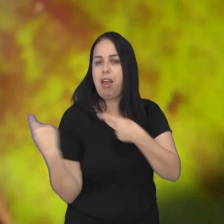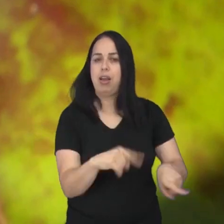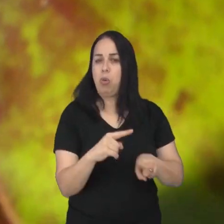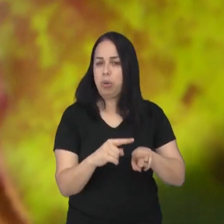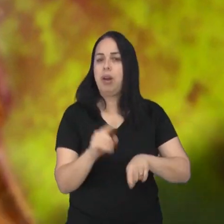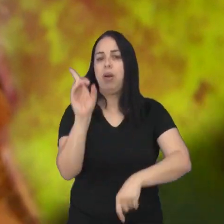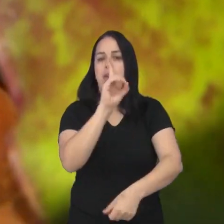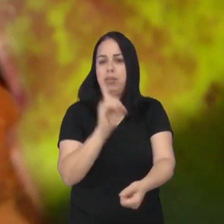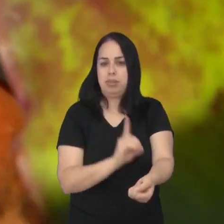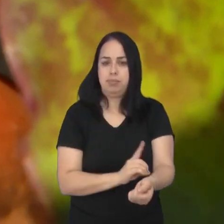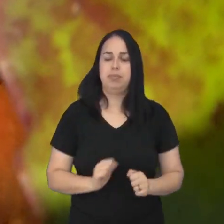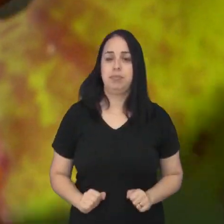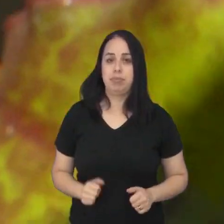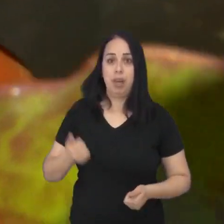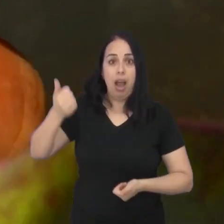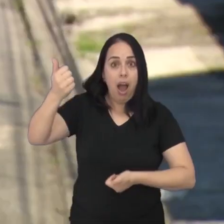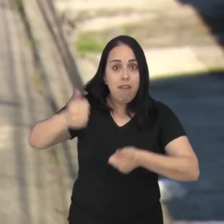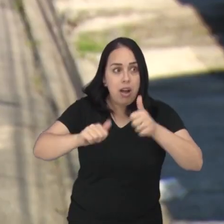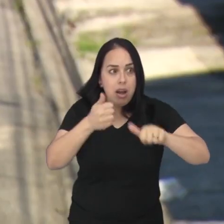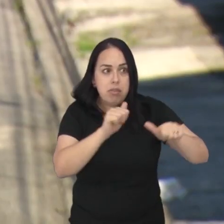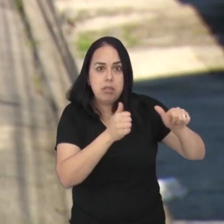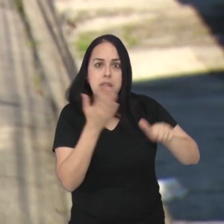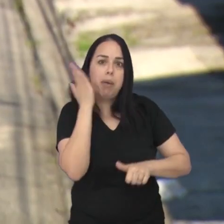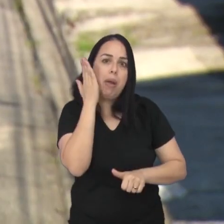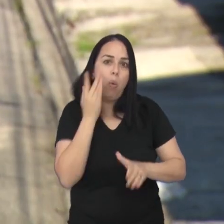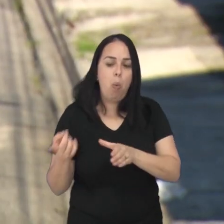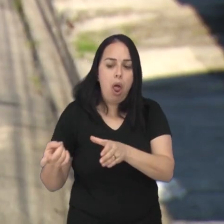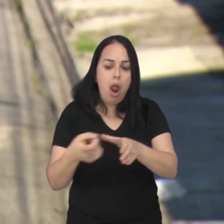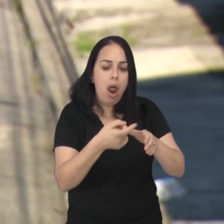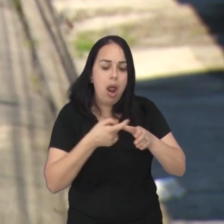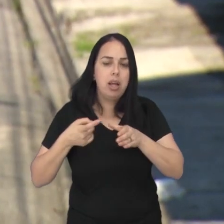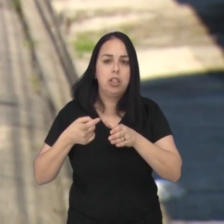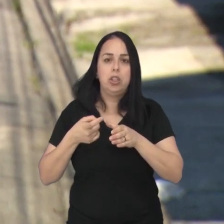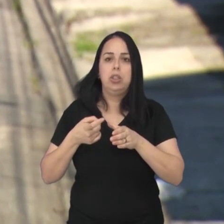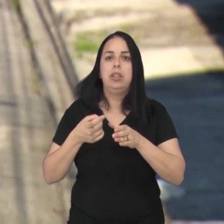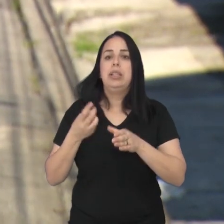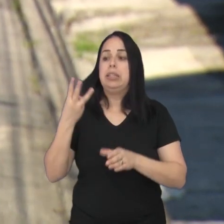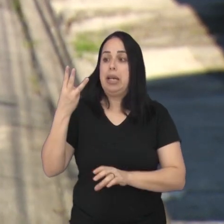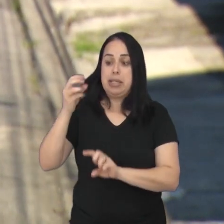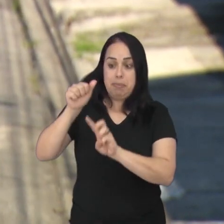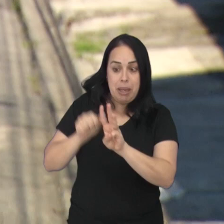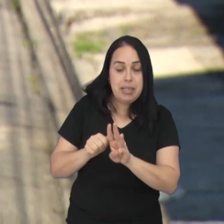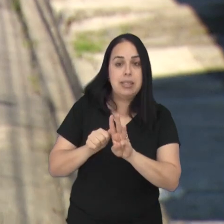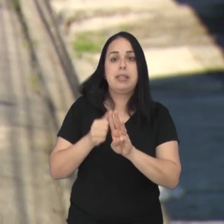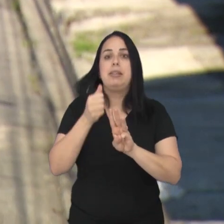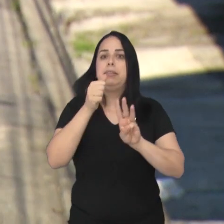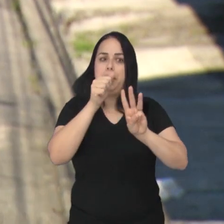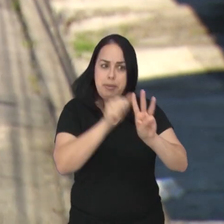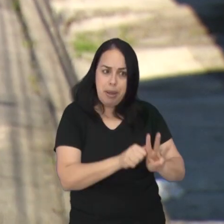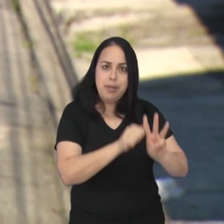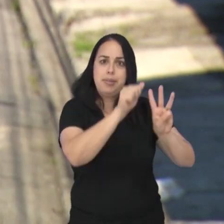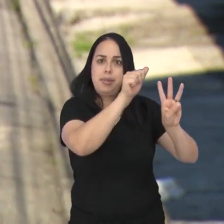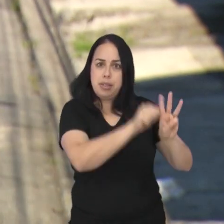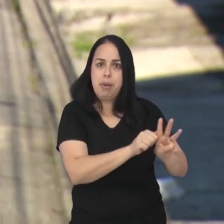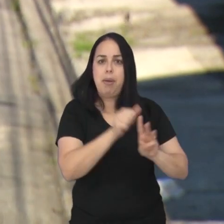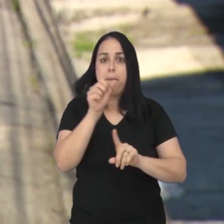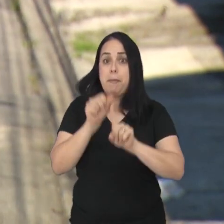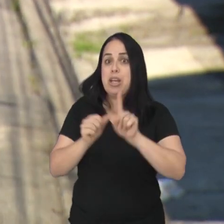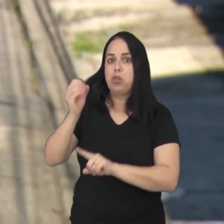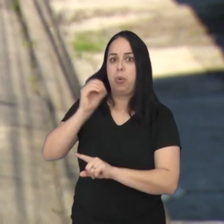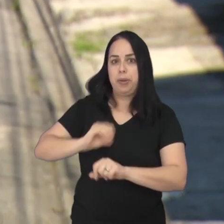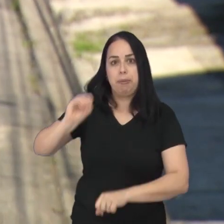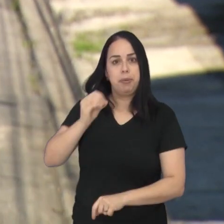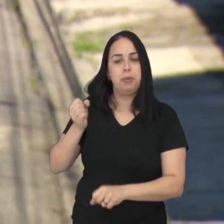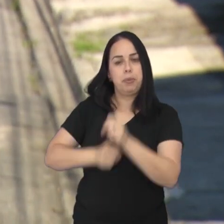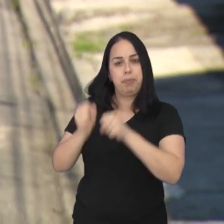para o combate ao Aedes aegypti. A avaliação de densidade larvária é realizada a cada 3 meses em São José. Na última,